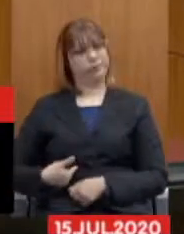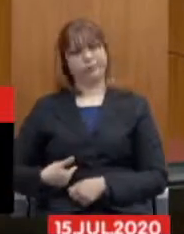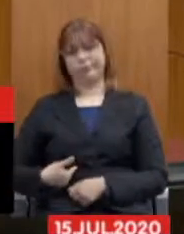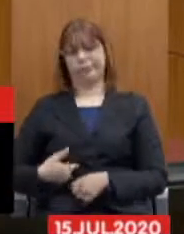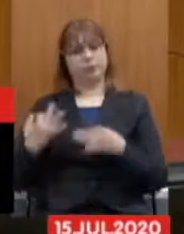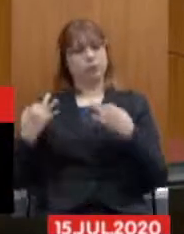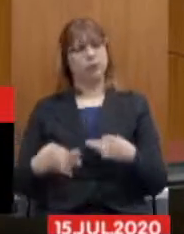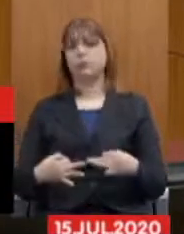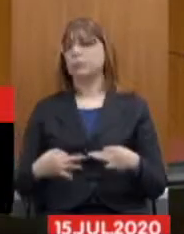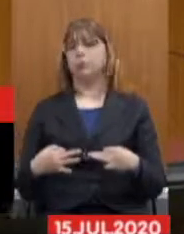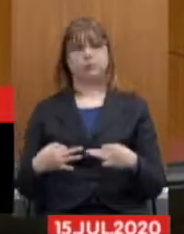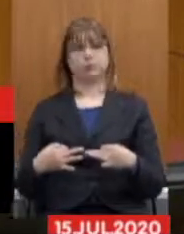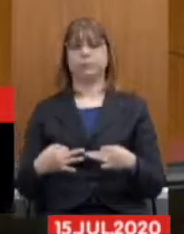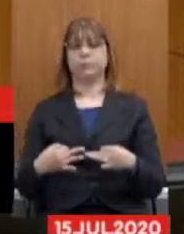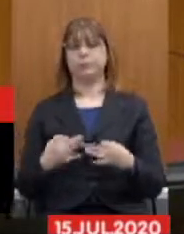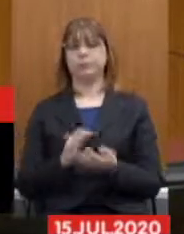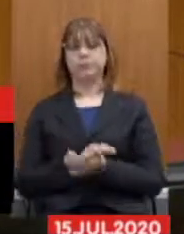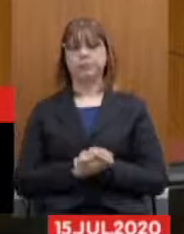E